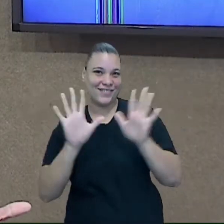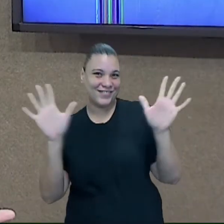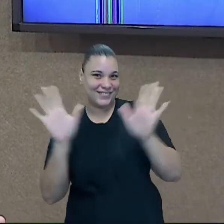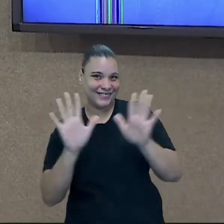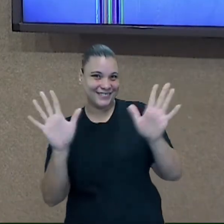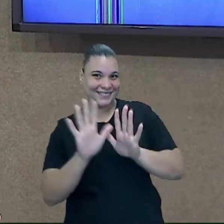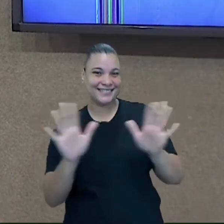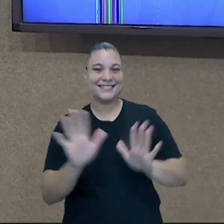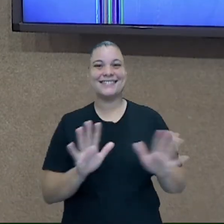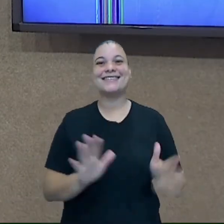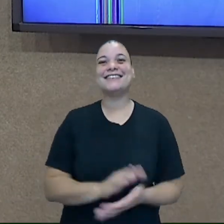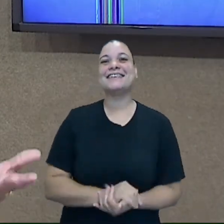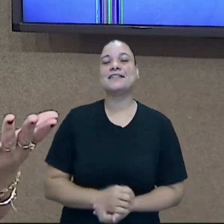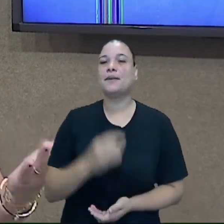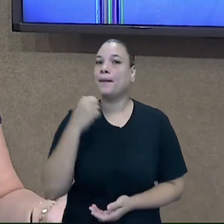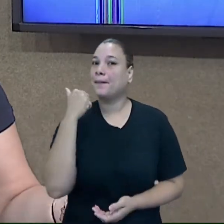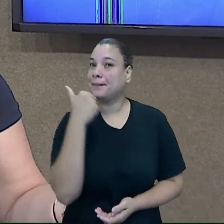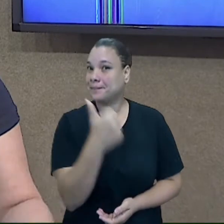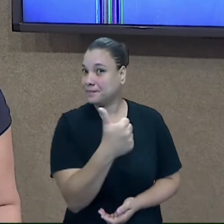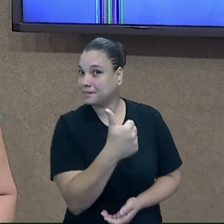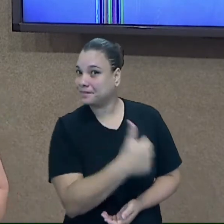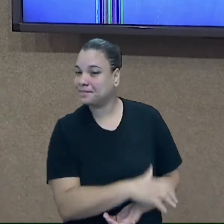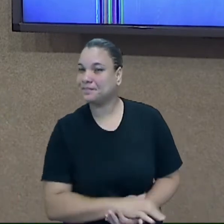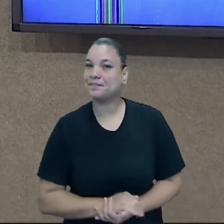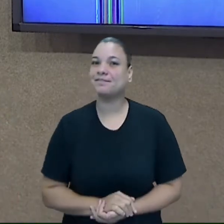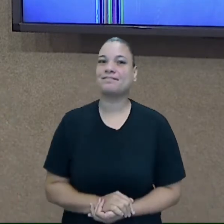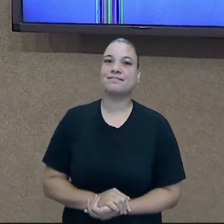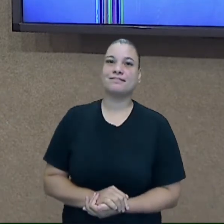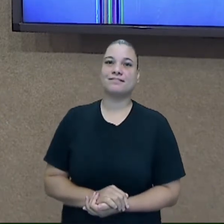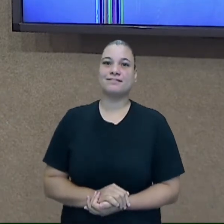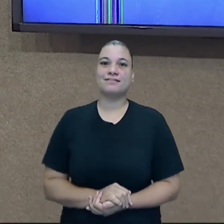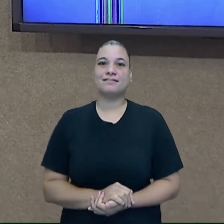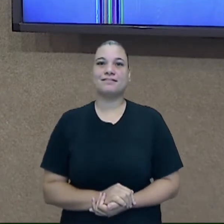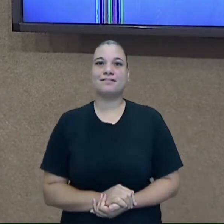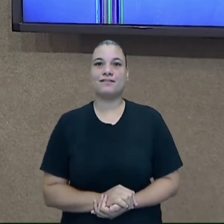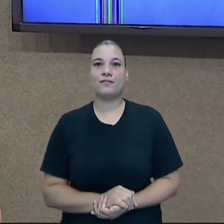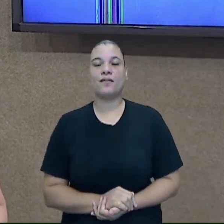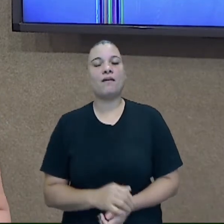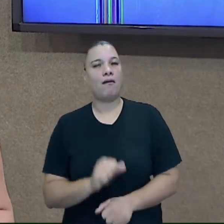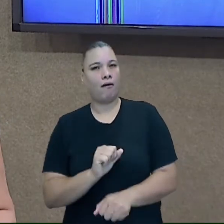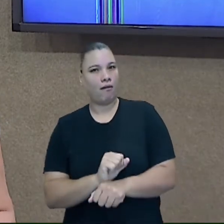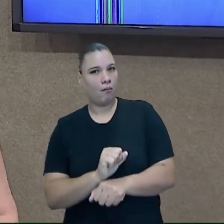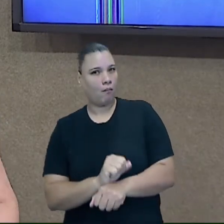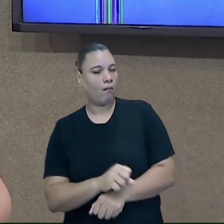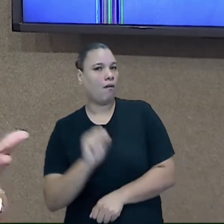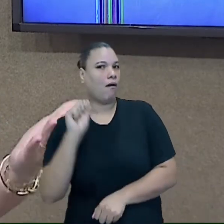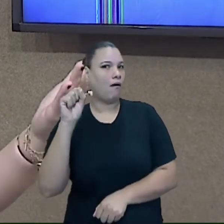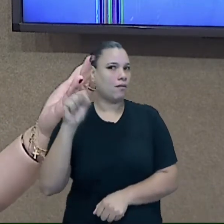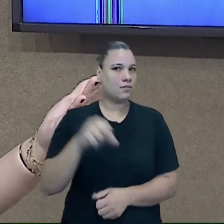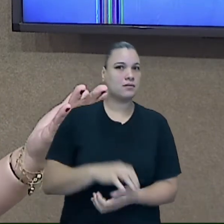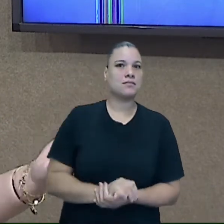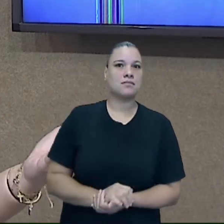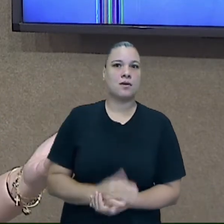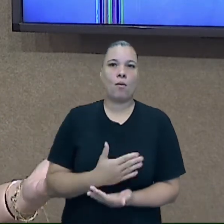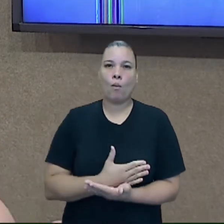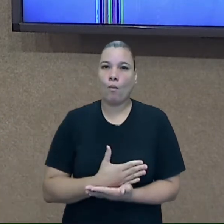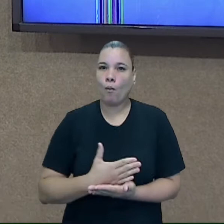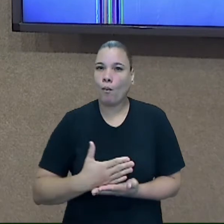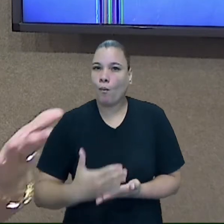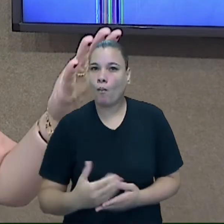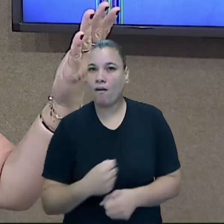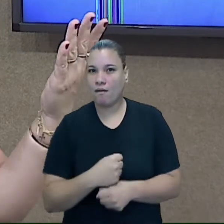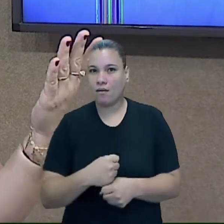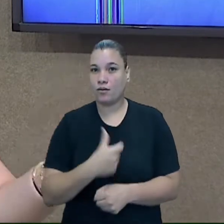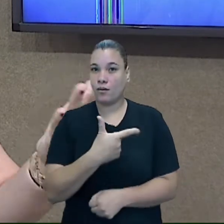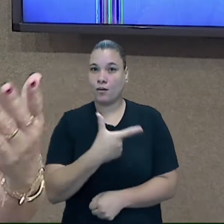Olá, estudantes! Tudo bem com vocês? Eu espero que sim. Estamos iniciando